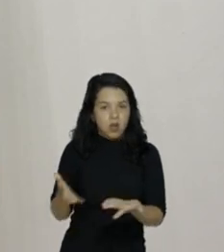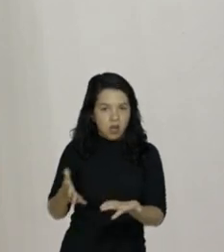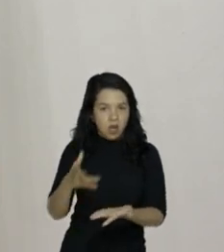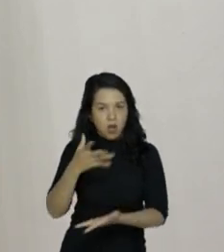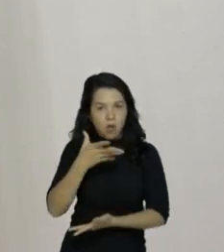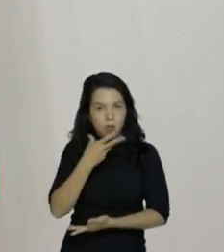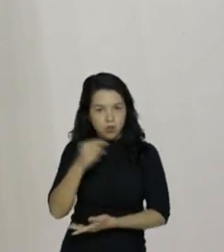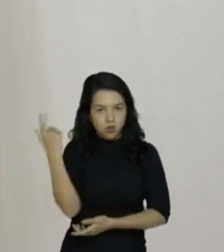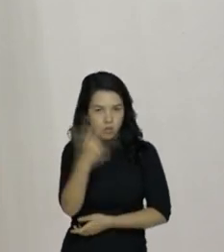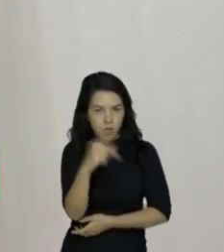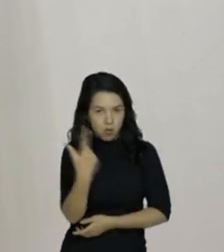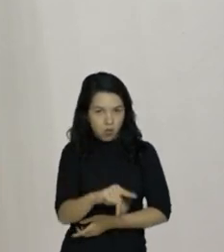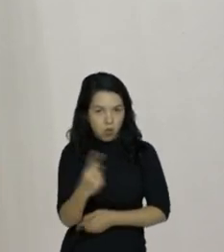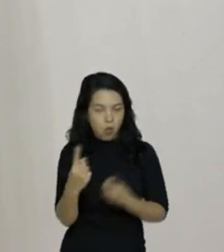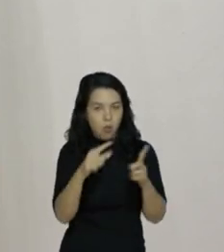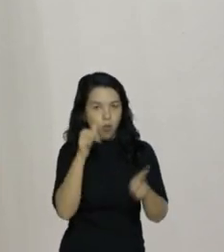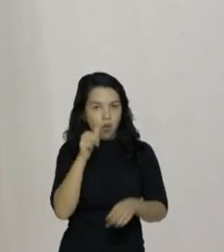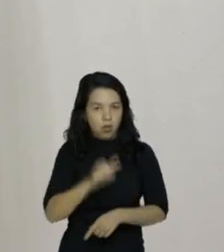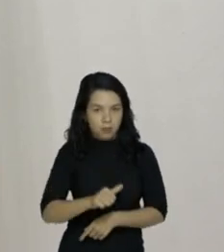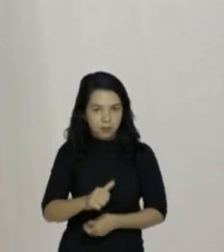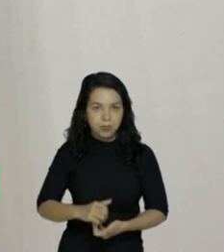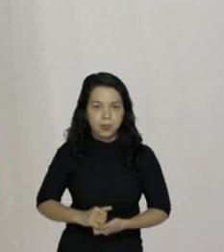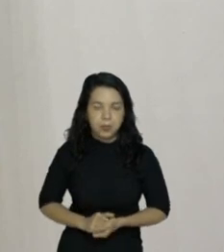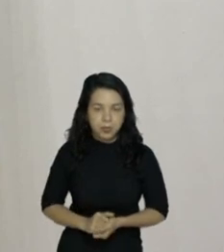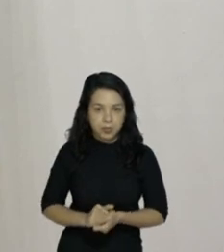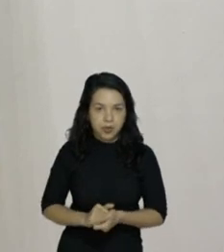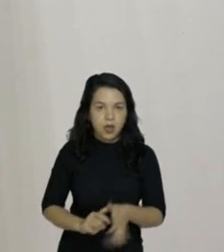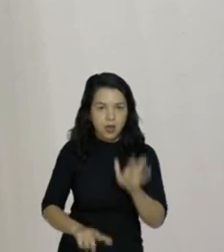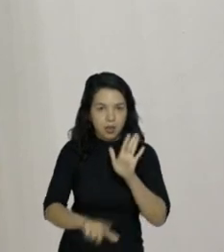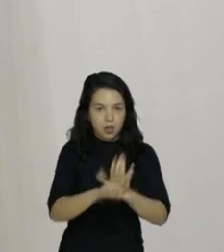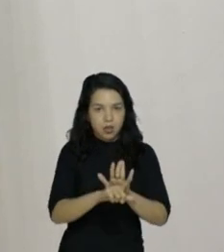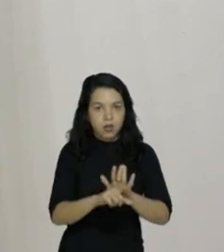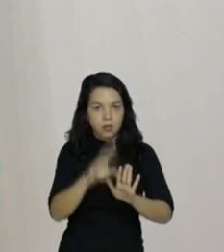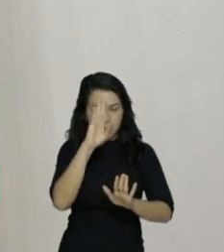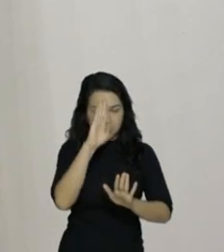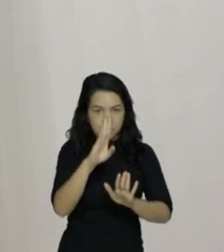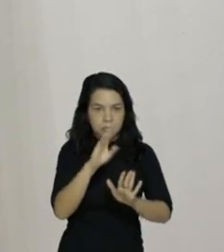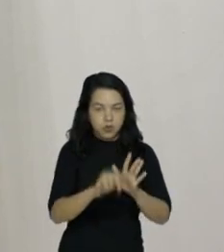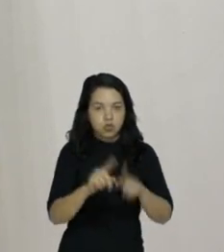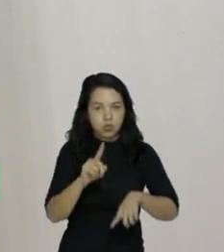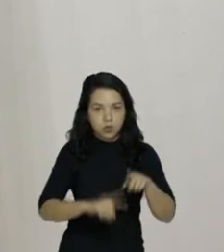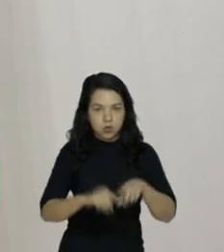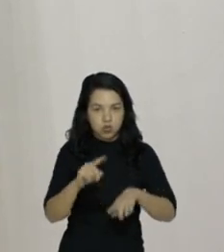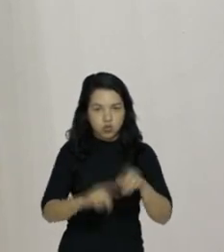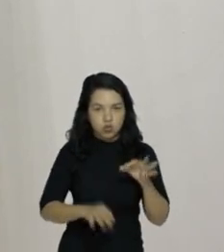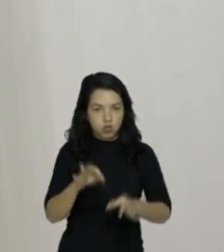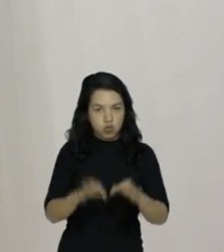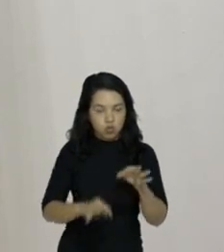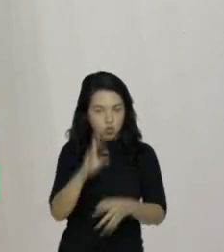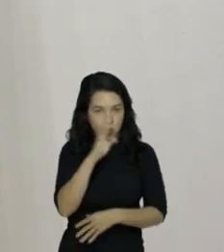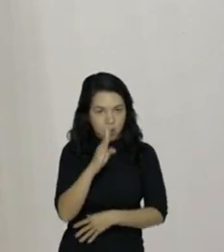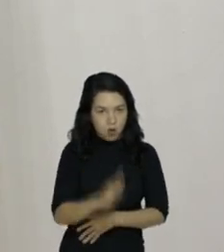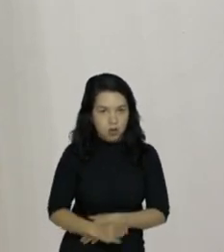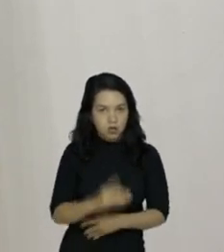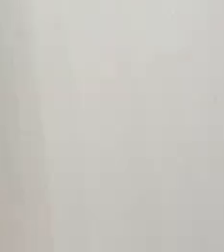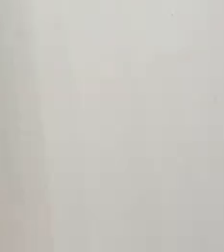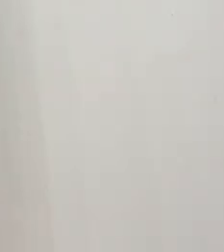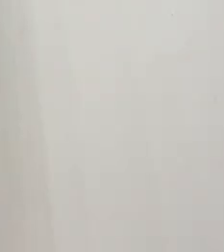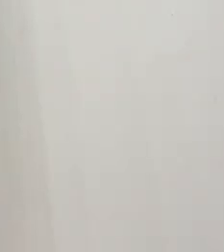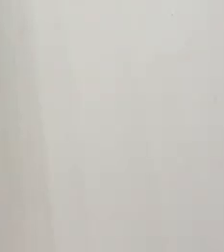mulher a lei tornou-se principal instrumento jurídico brasileiro de combate a violência